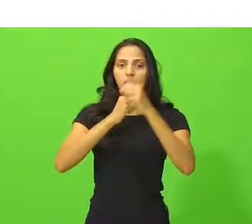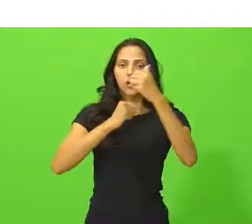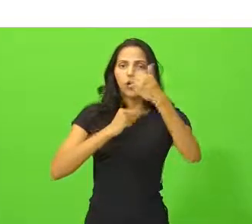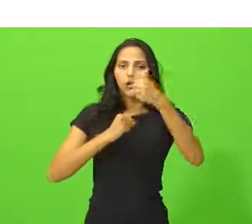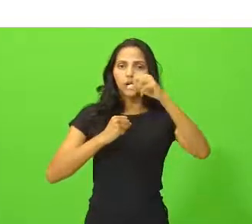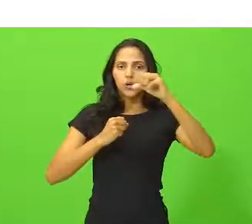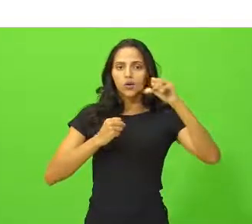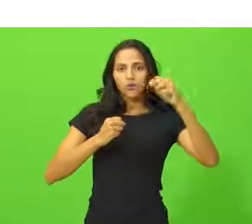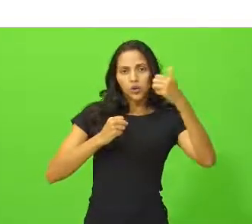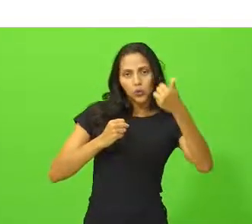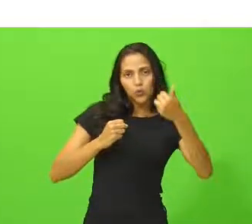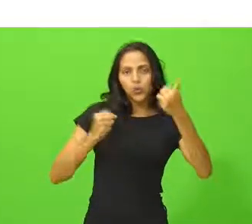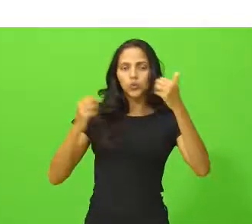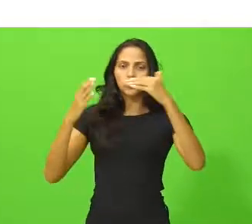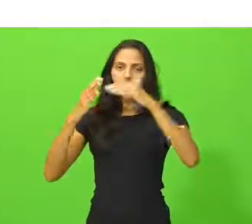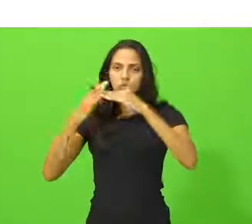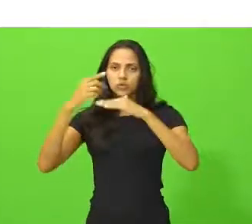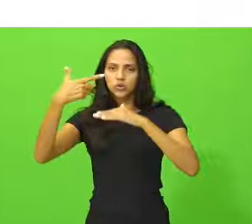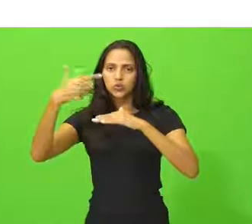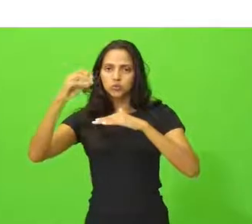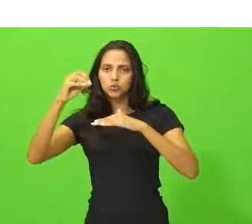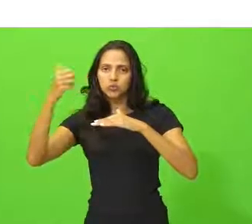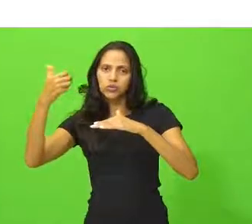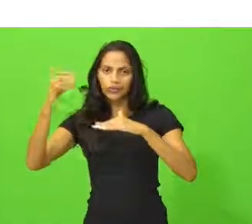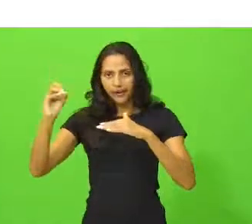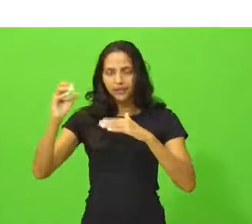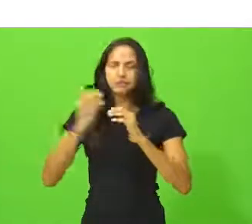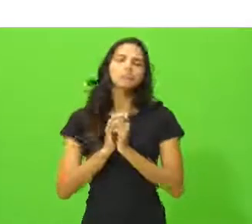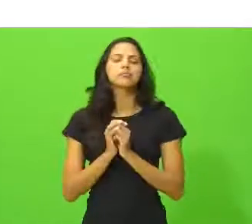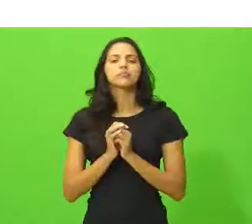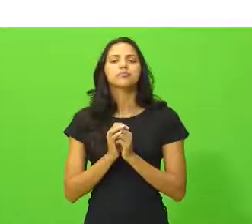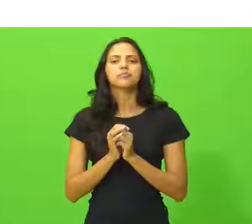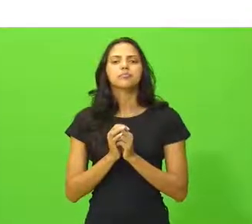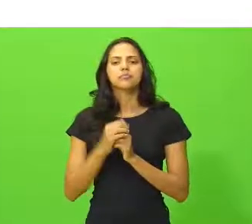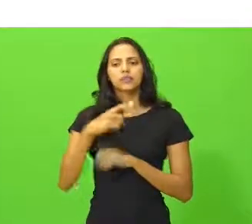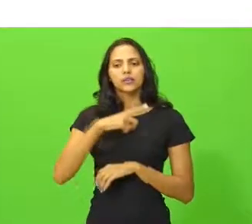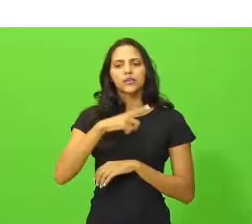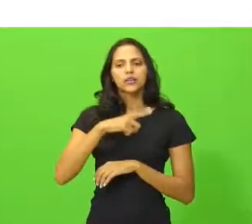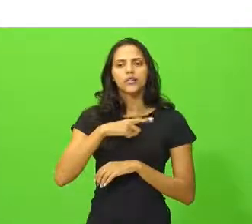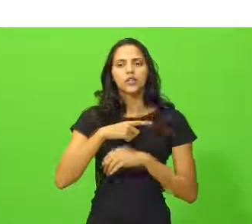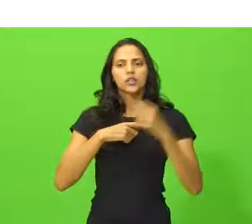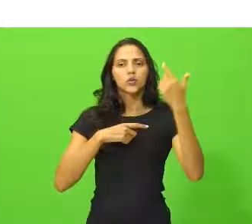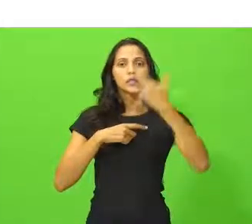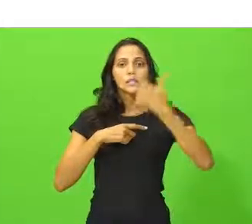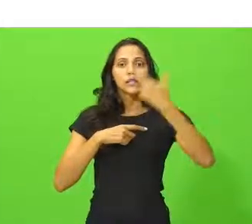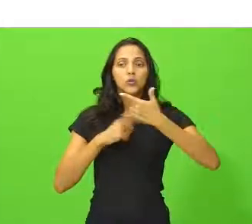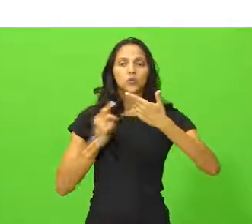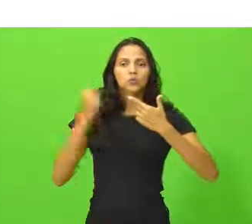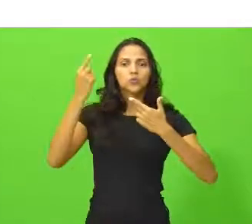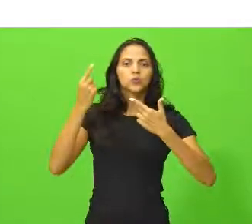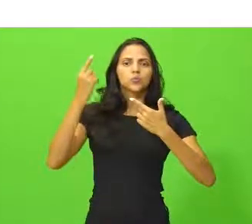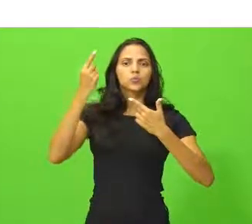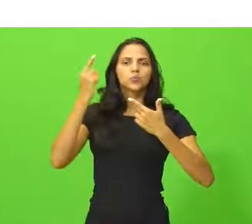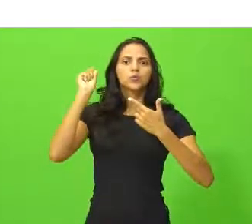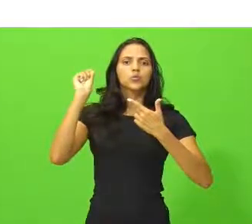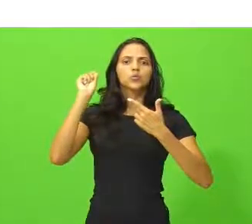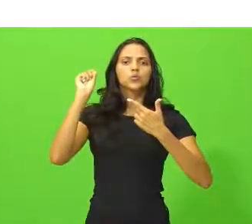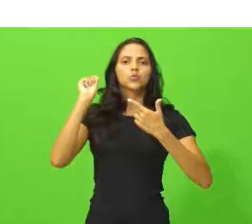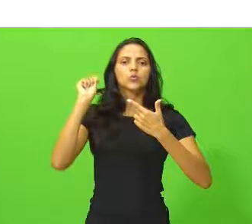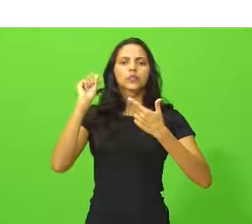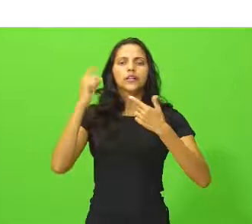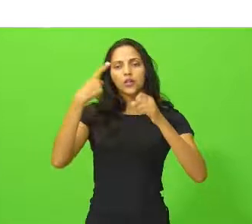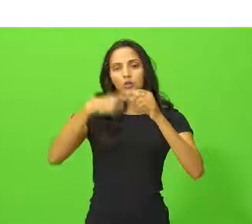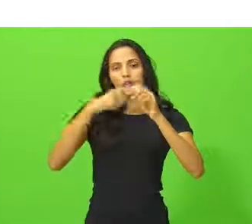1991 azul e verde 2010. Vamos passar. Aí nós temos o segundo gráfico, composição da população